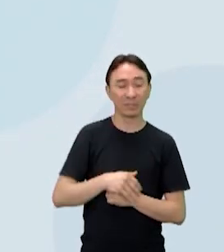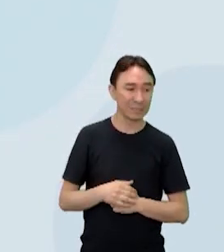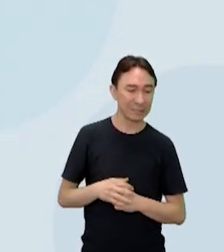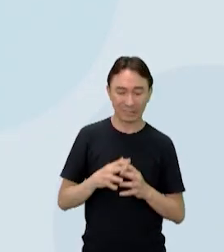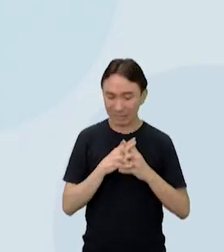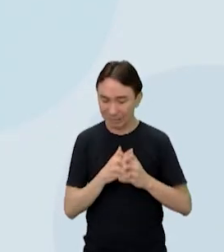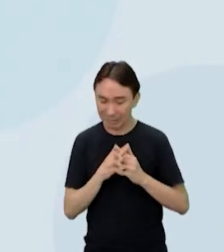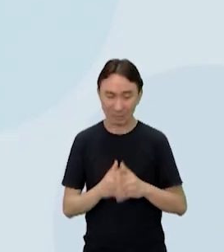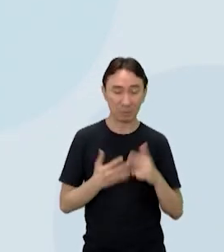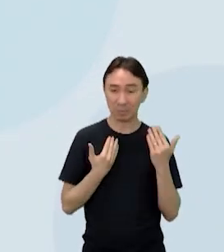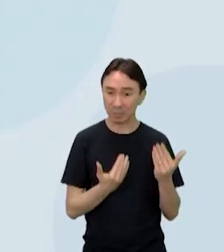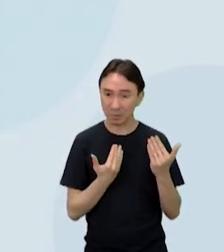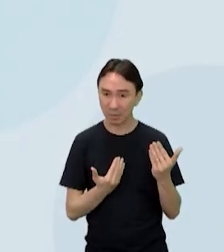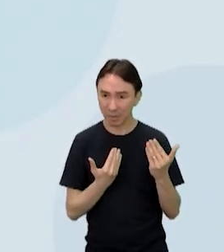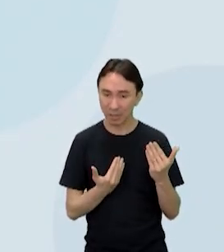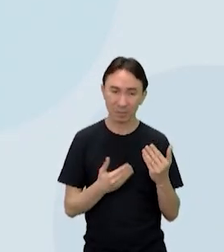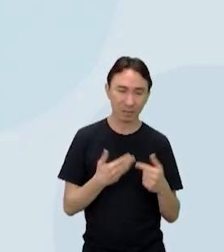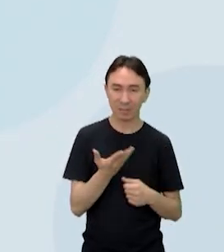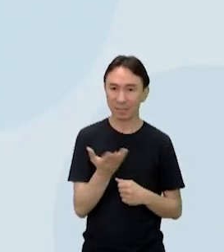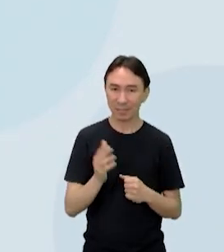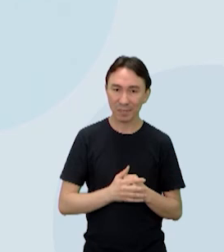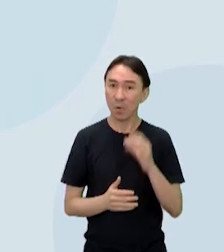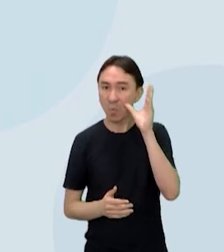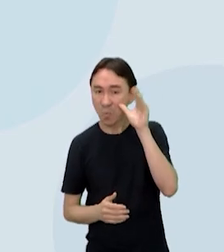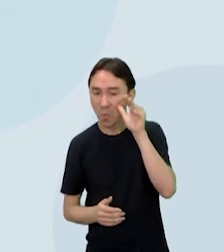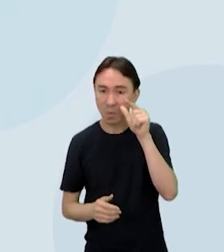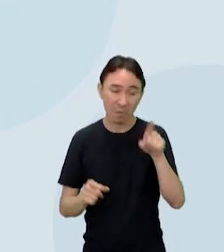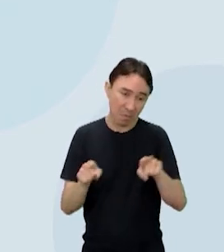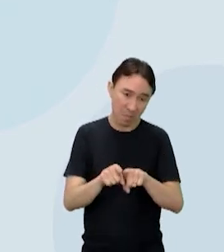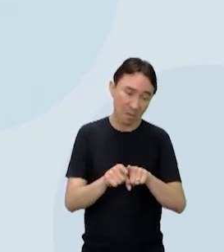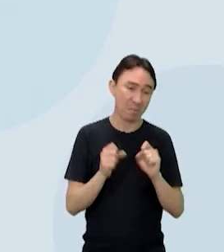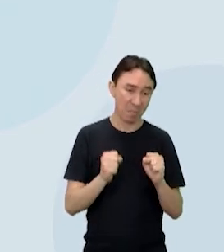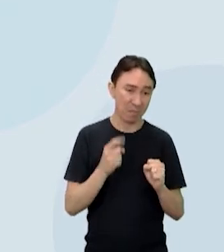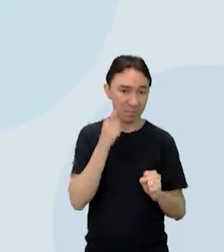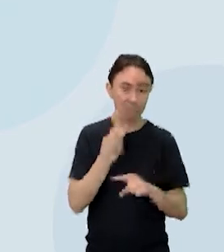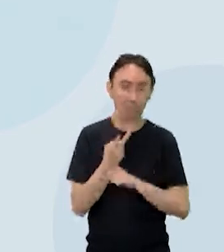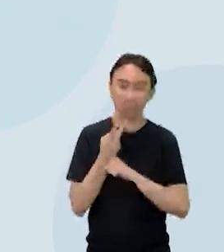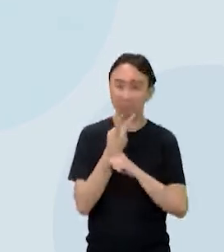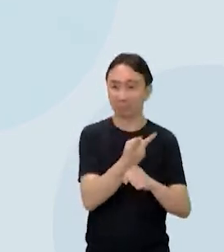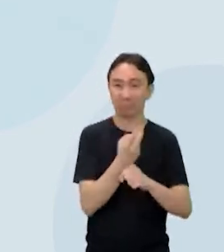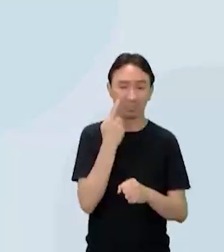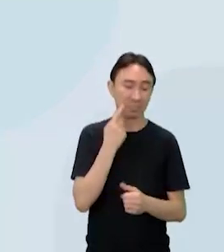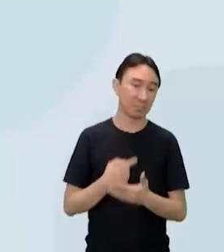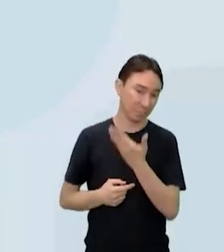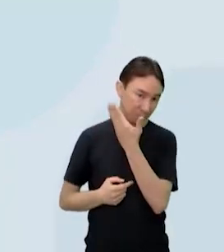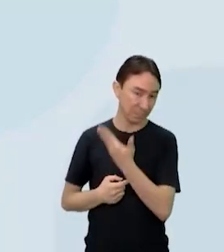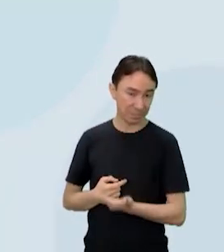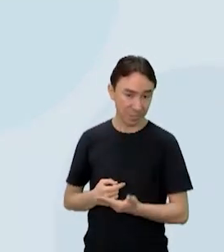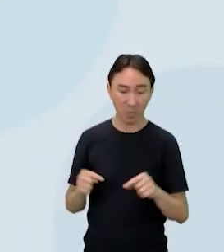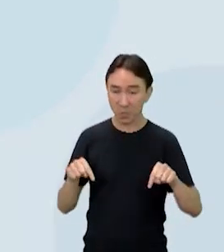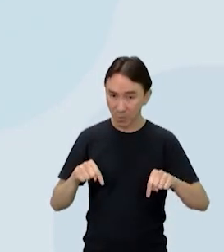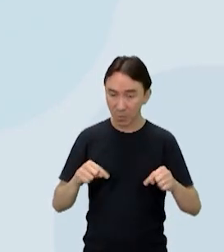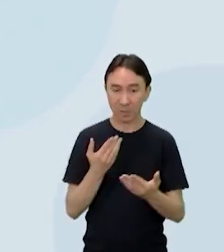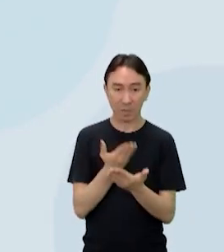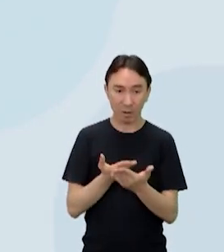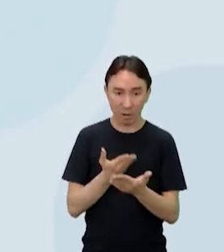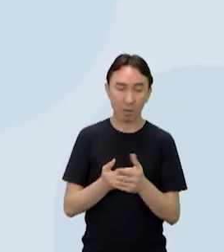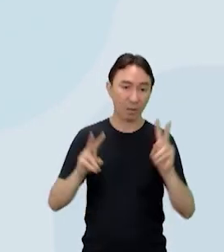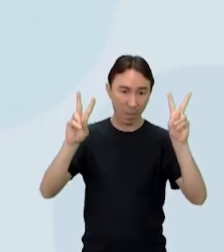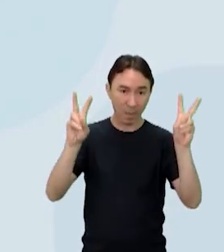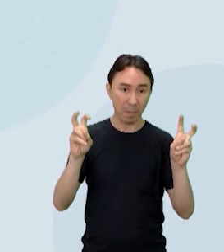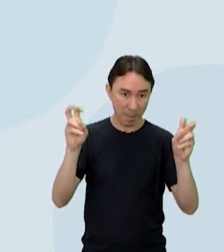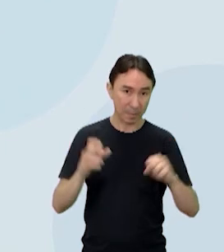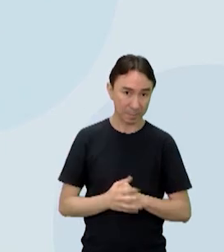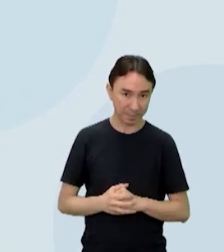dúvida ou ainda mesmo por curiosidade para vocês saberem um pouquinho mais a respeito do tema da nossa aula de hoje.